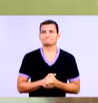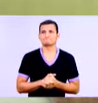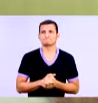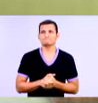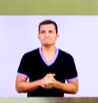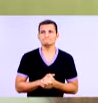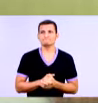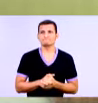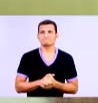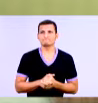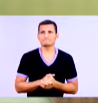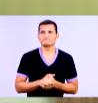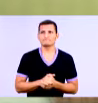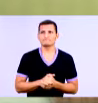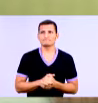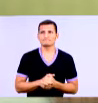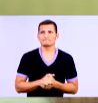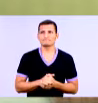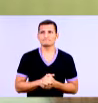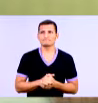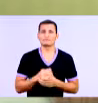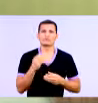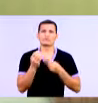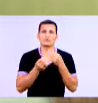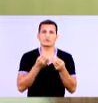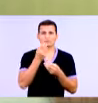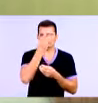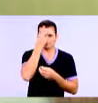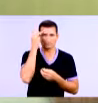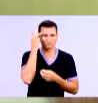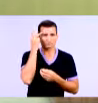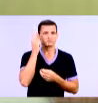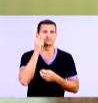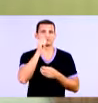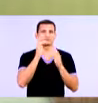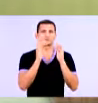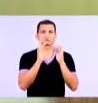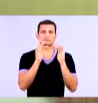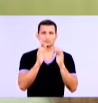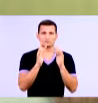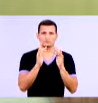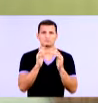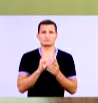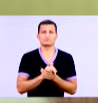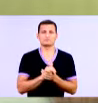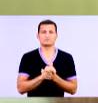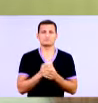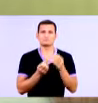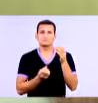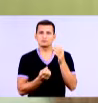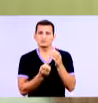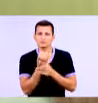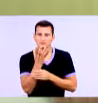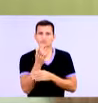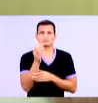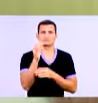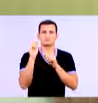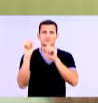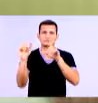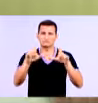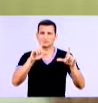Nós temos como que as pessoas conseguiram contato? Através para a criação de slides, criação de outros formatos